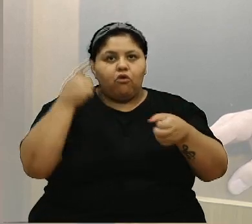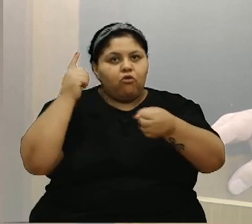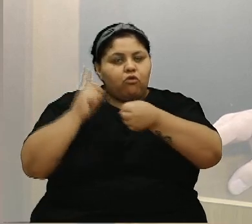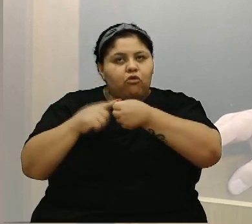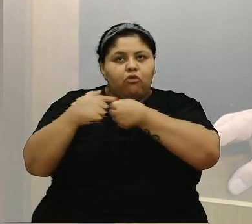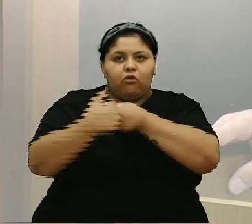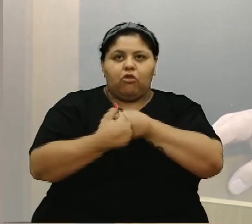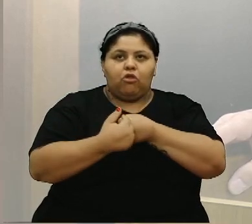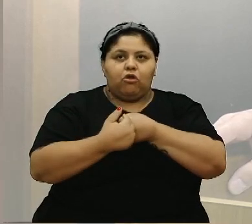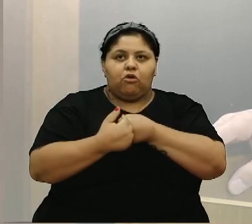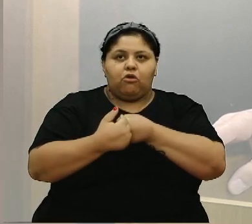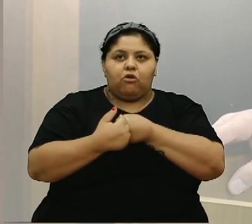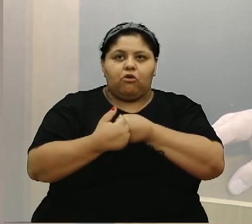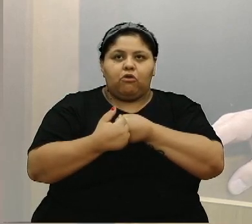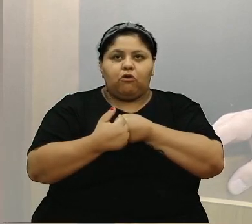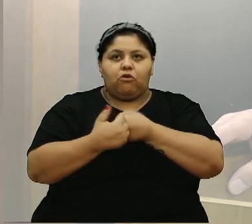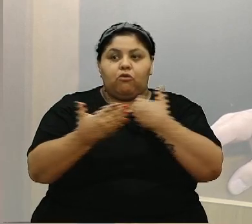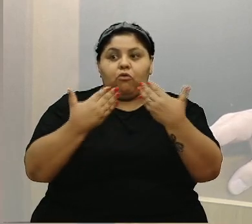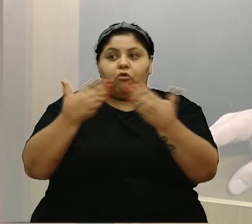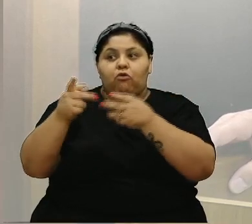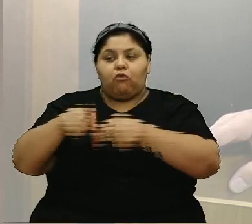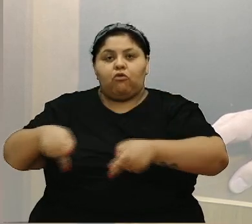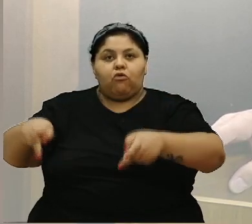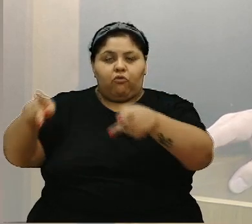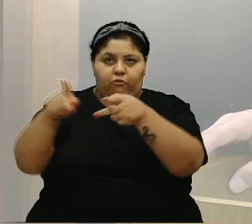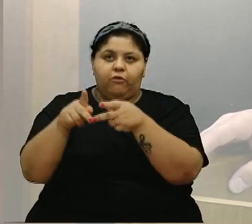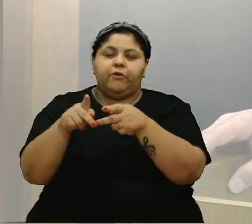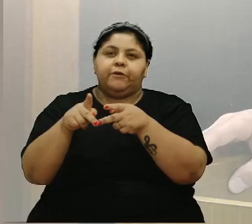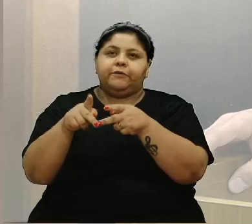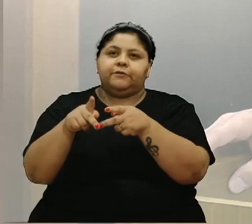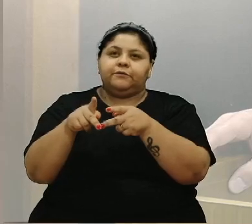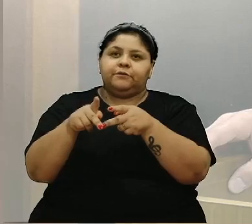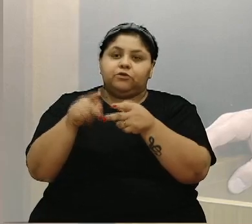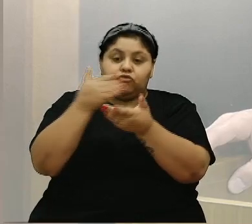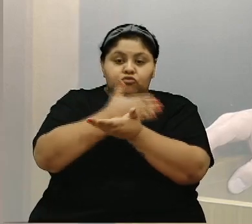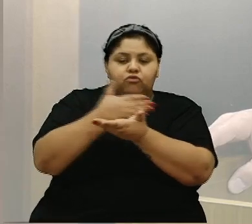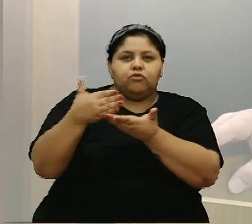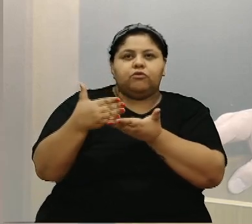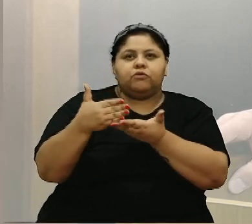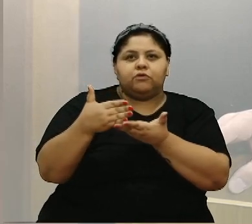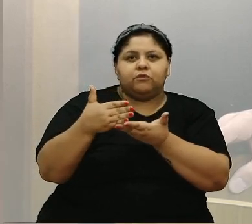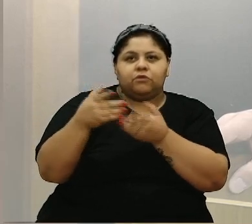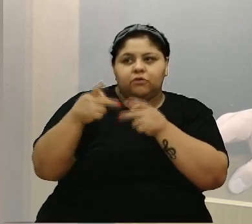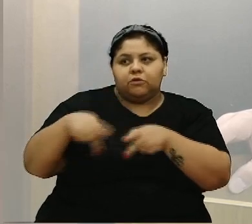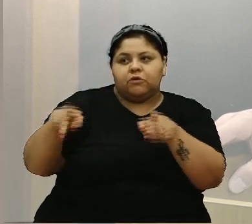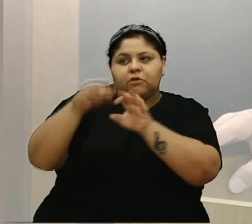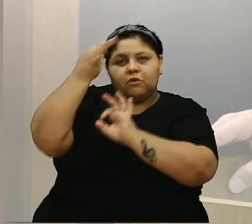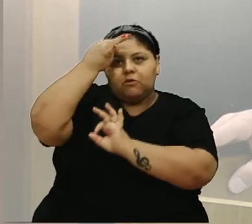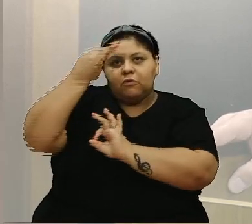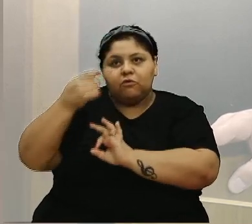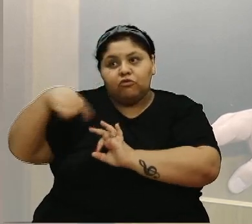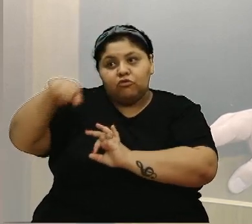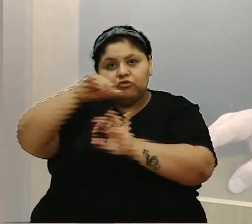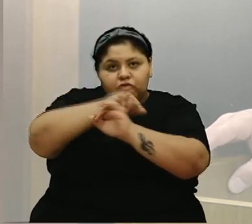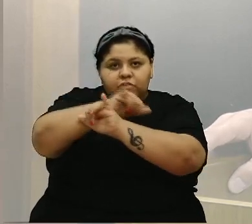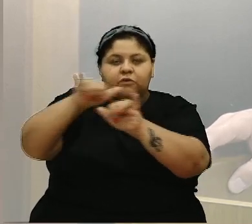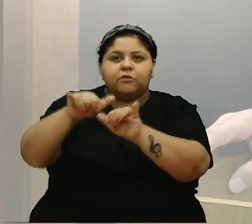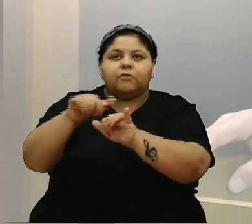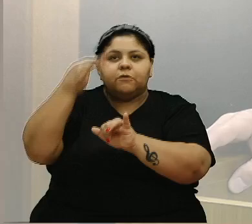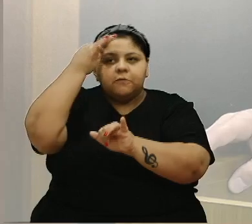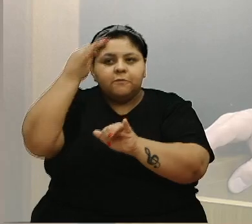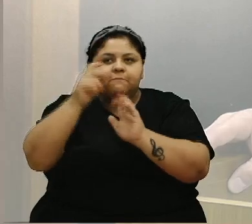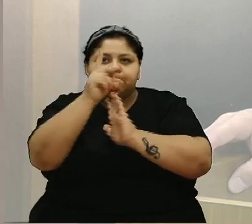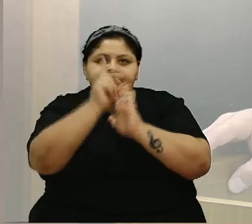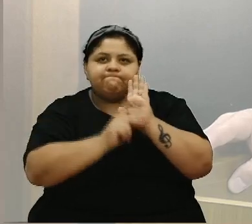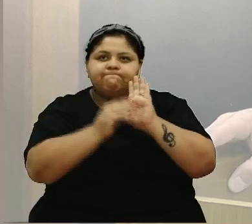que conversando com a população lá na ponta, a população entendeu o nosso recado, entendeu o nosso projeto, as